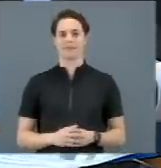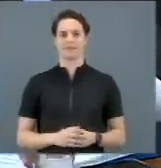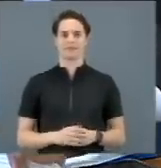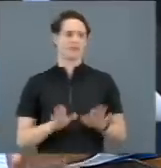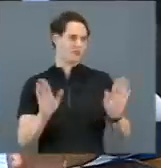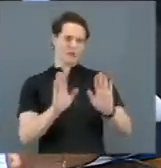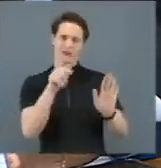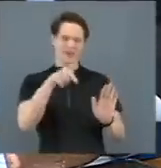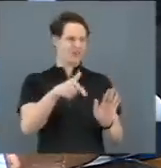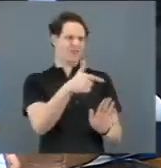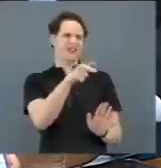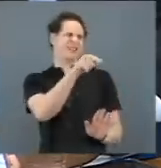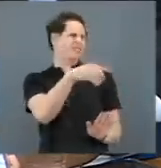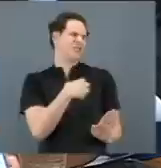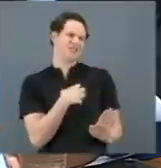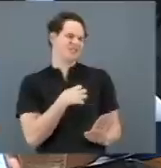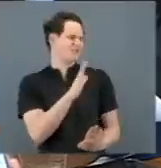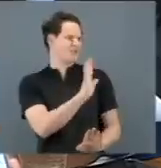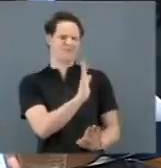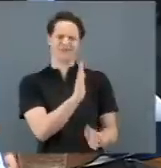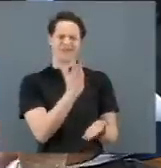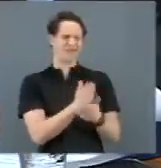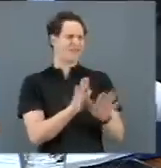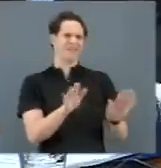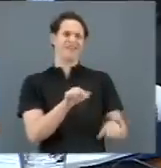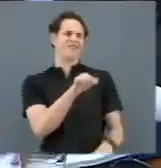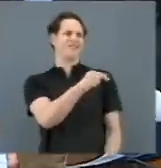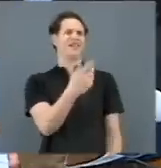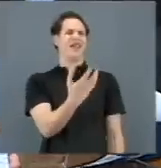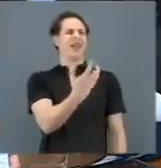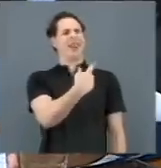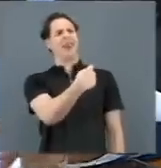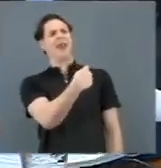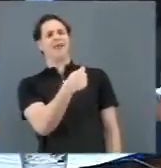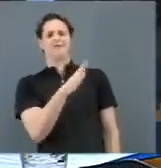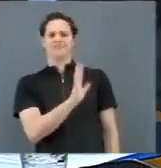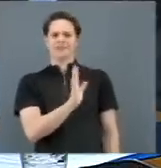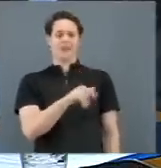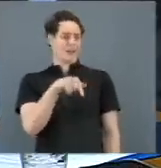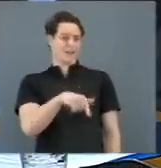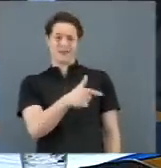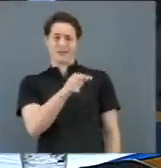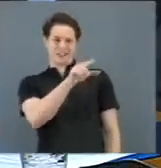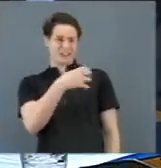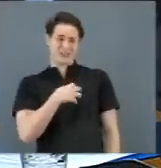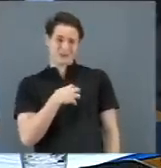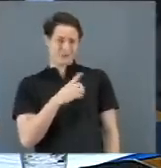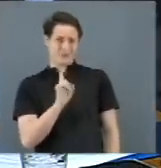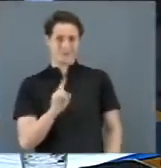aqui não tem isso, não. Aqui não tem isso, não. O senhor não vai querer. Olha, aqui não tem. Aqui não tem isso, não.